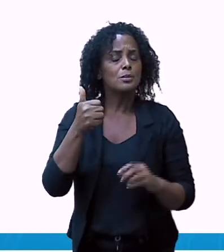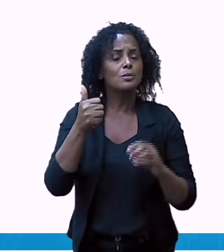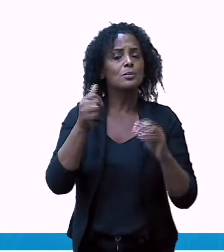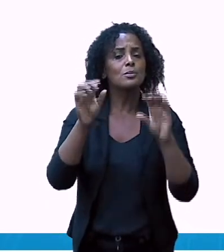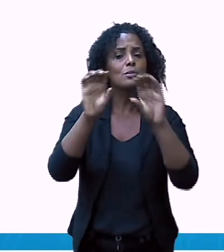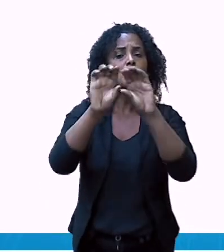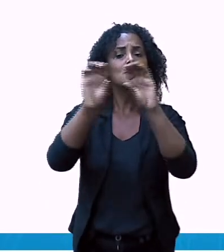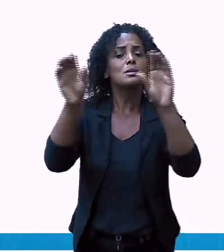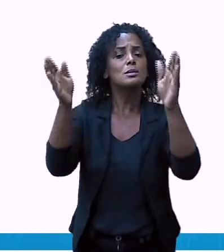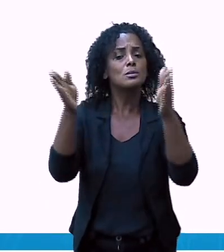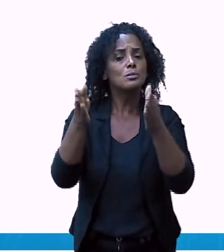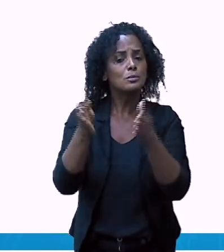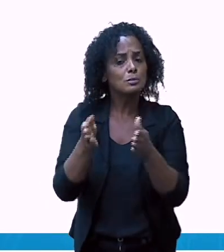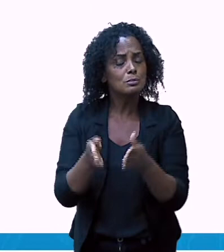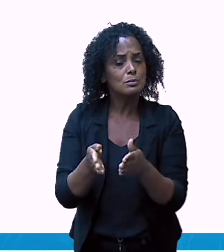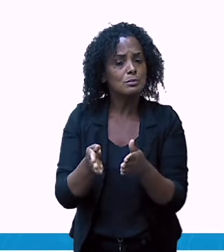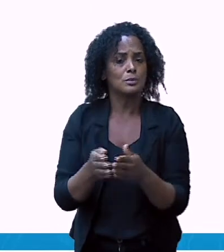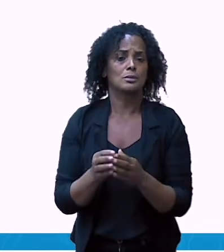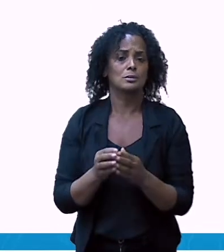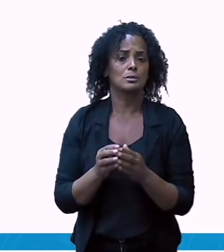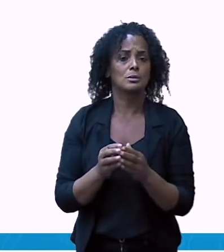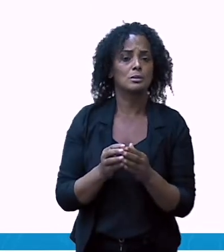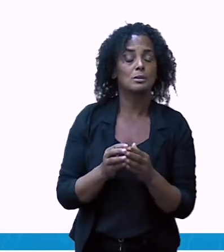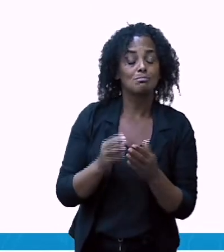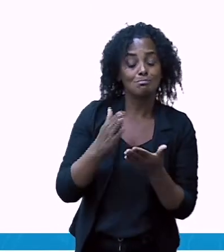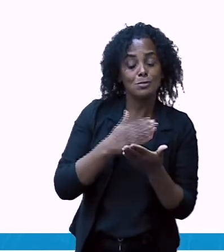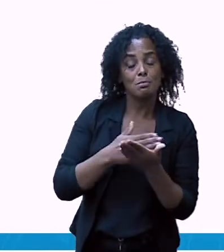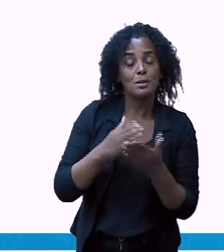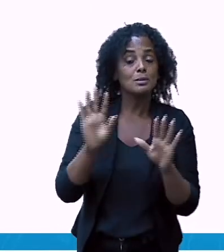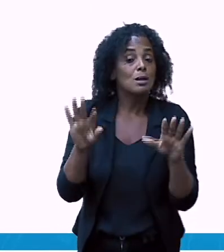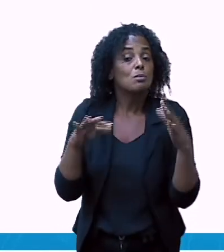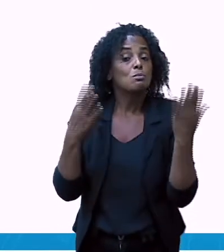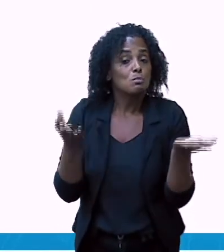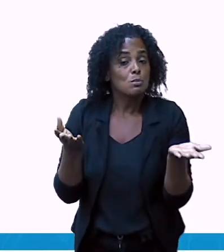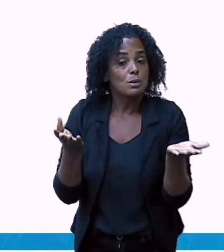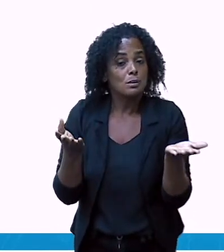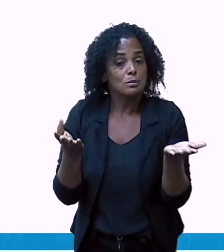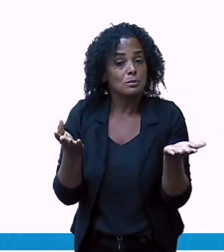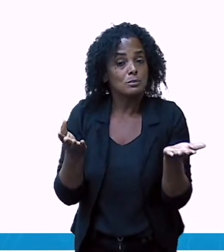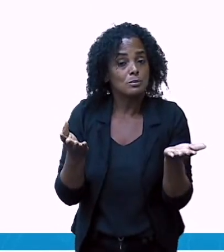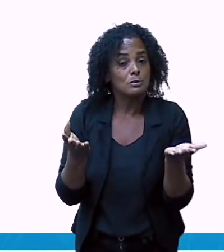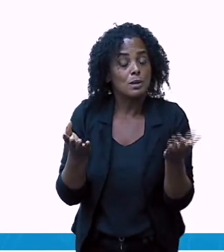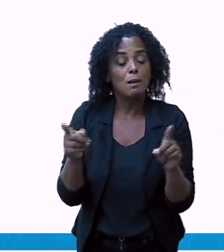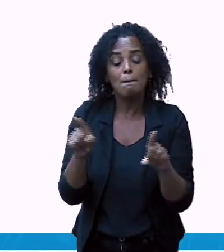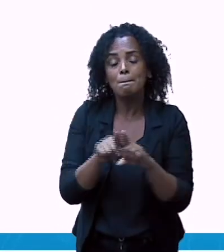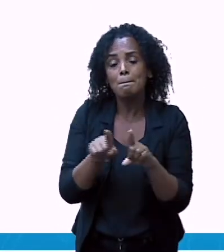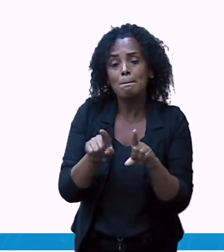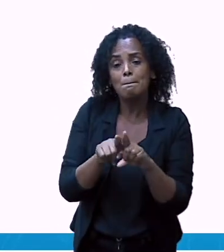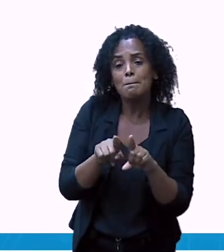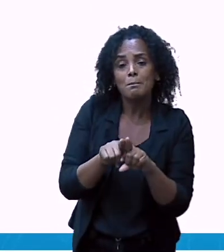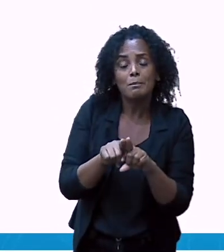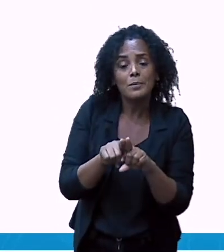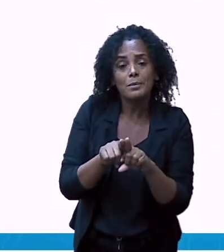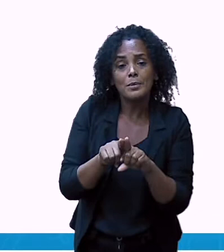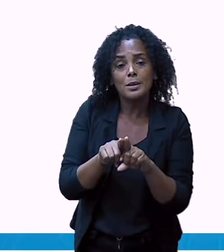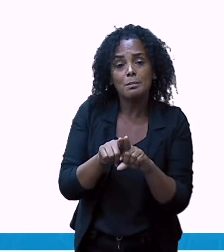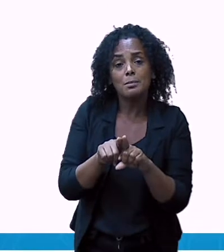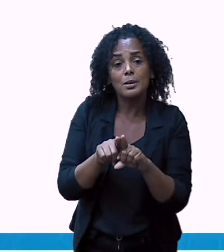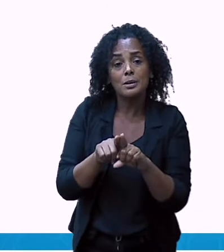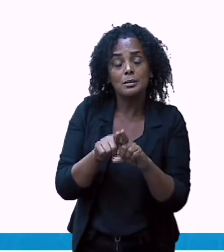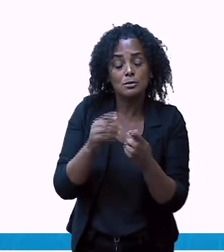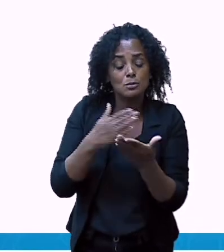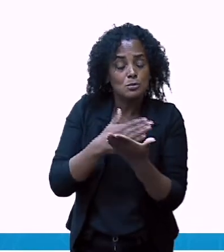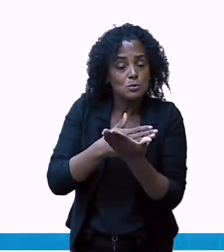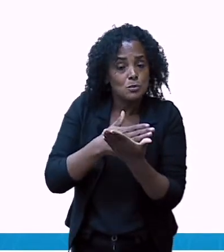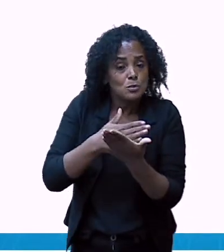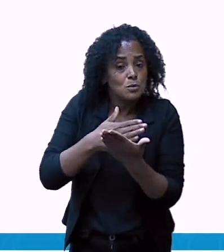e divisão? Então eu tenho que começar com elas primeiro, porque elas que, vamos colocar assim, elas que mandam, né? Elas têm um